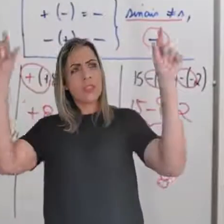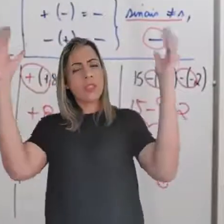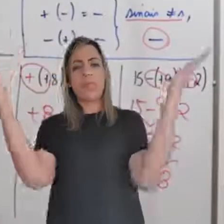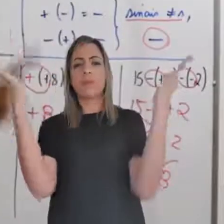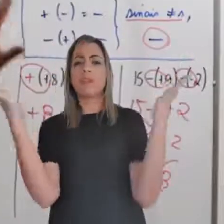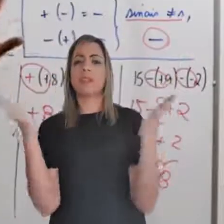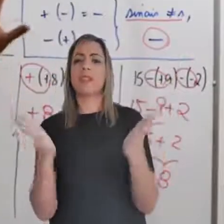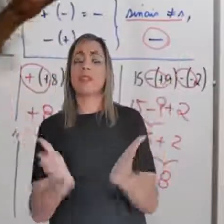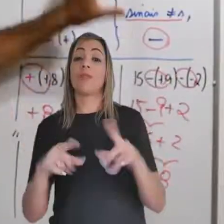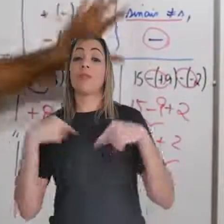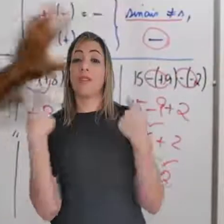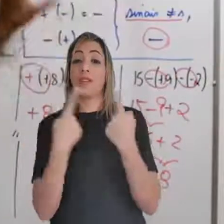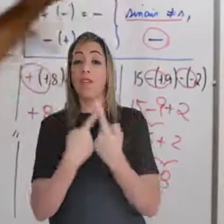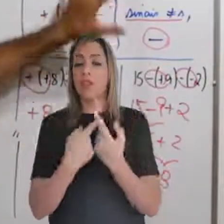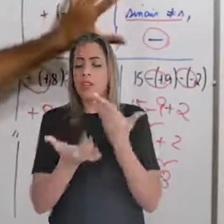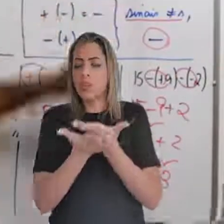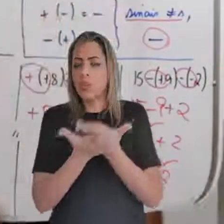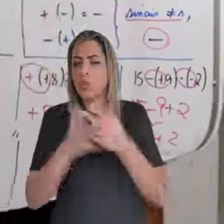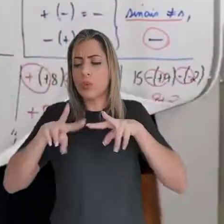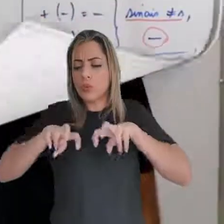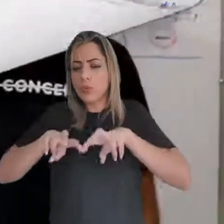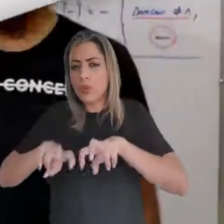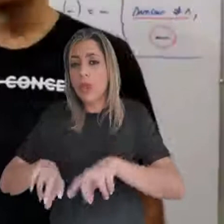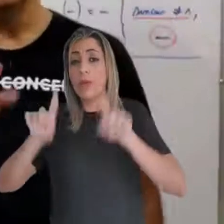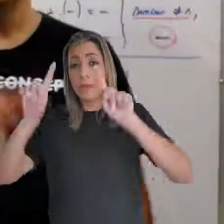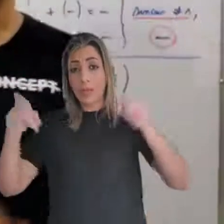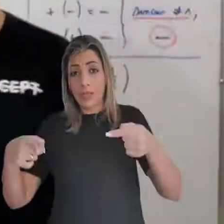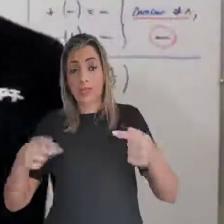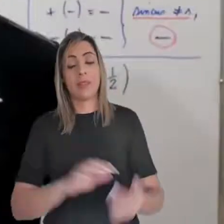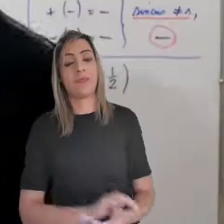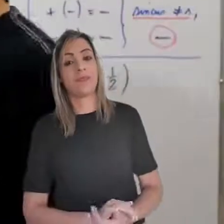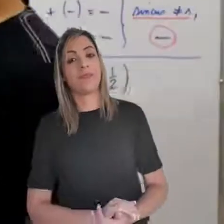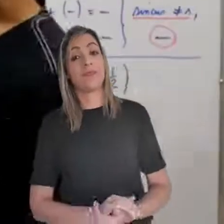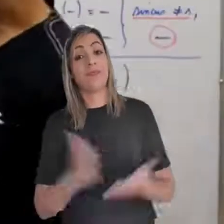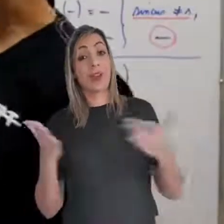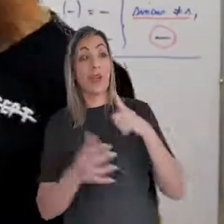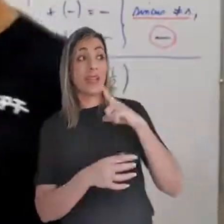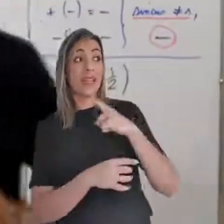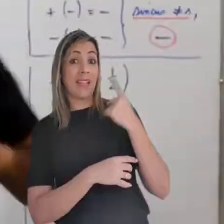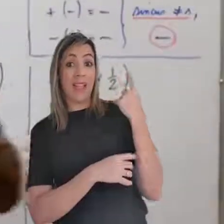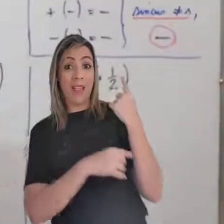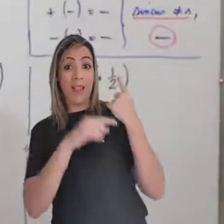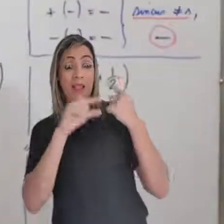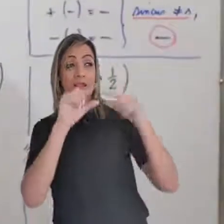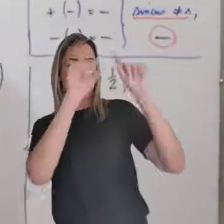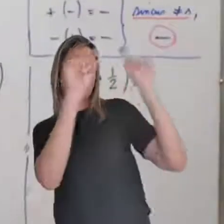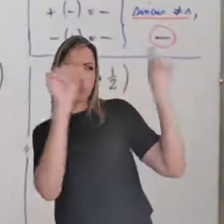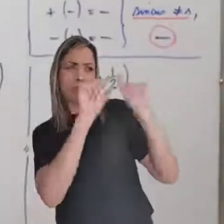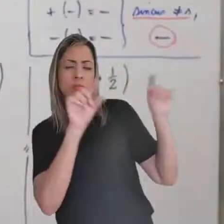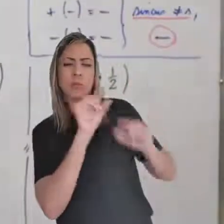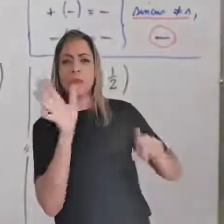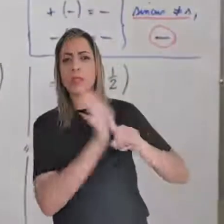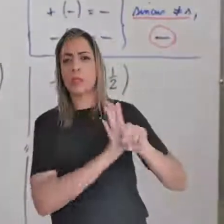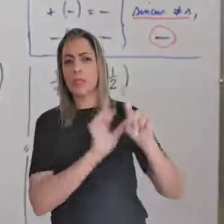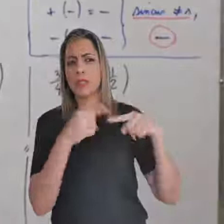expressões numéricas para trabalharmos esses parênteses. Nesses novos exemplos, nós temos aqui um problema que nós vamos deixar por